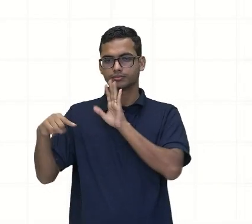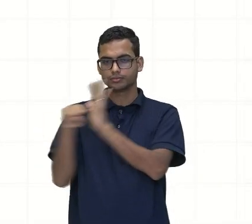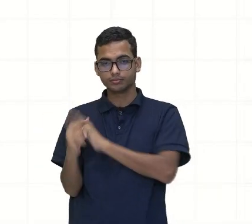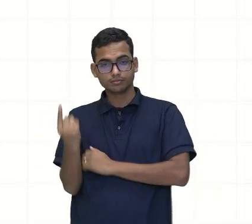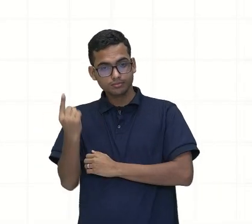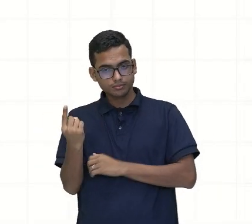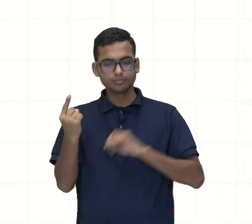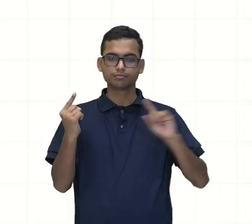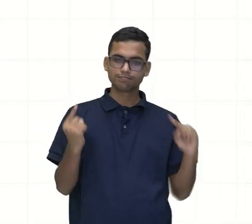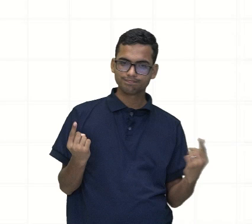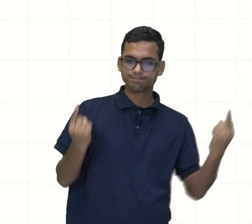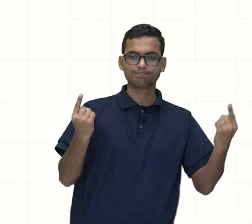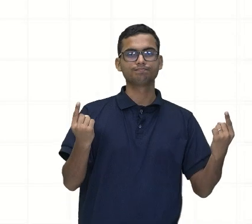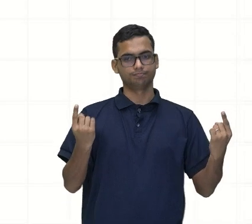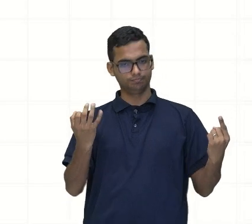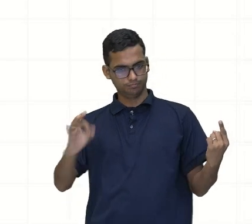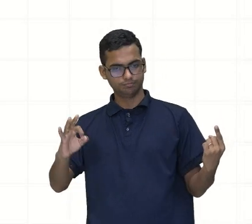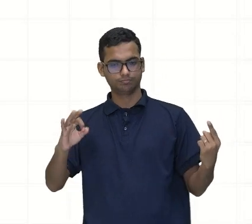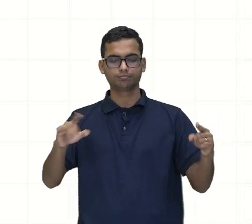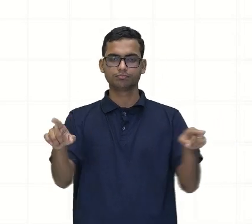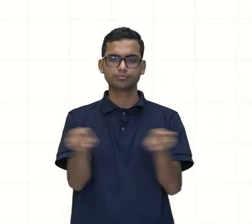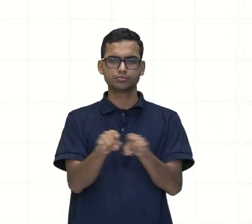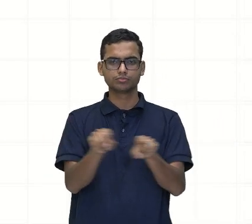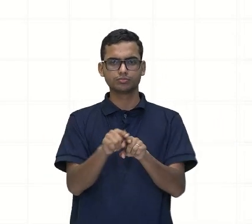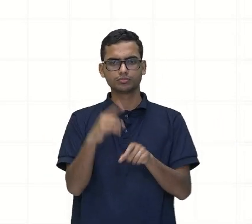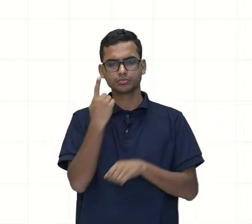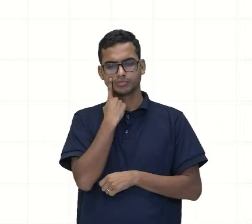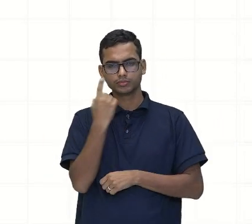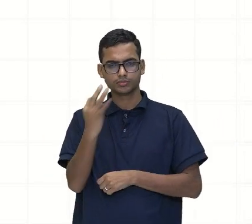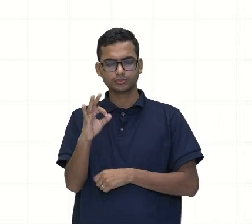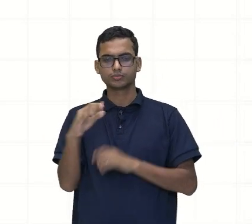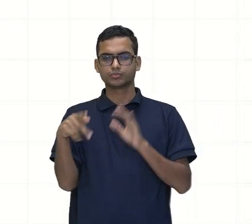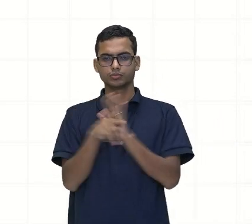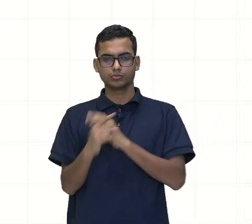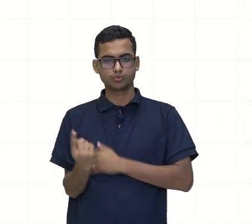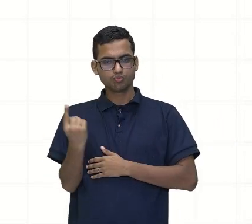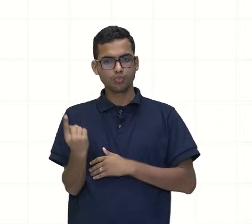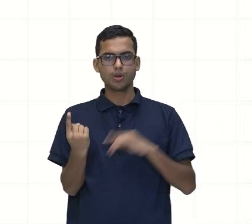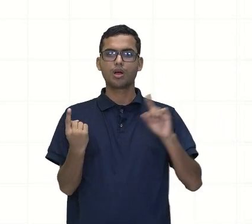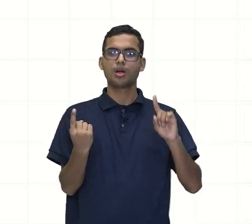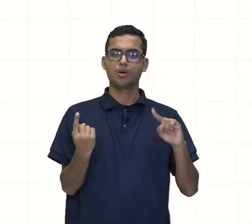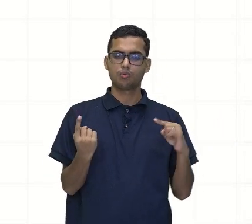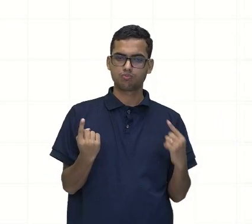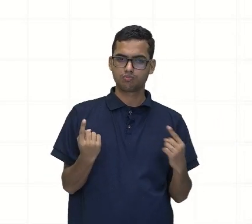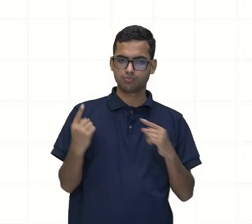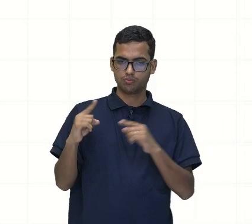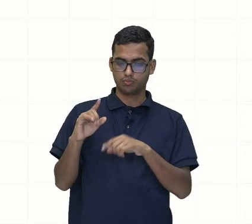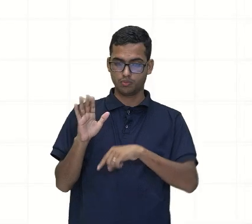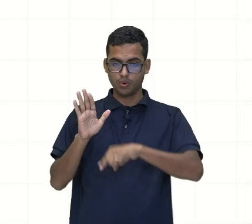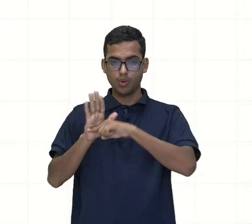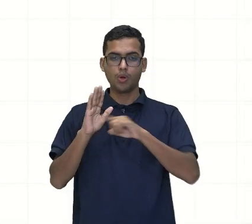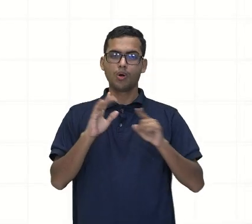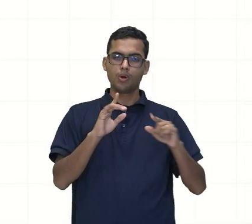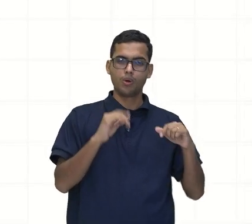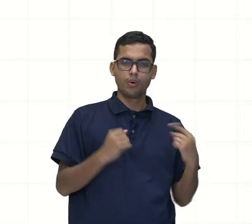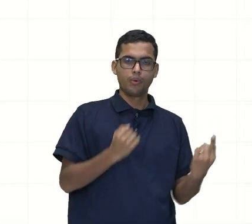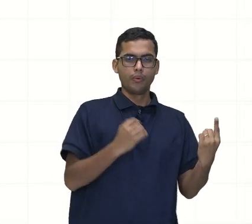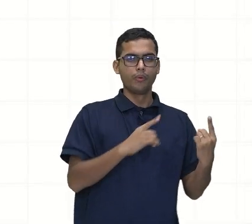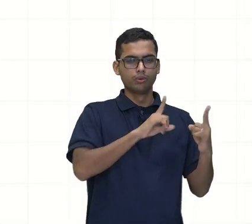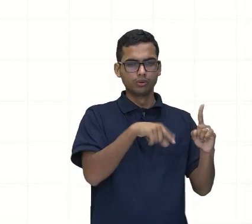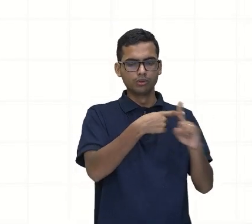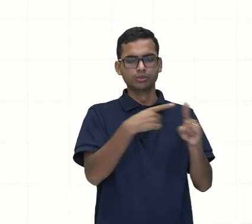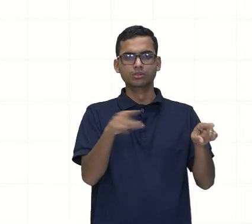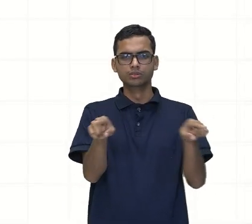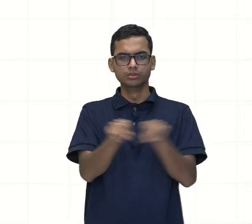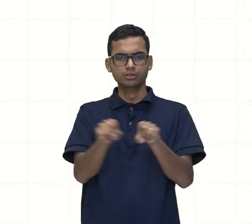menos 1 é o 1, ou mais 1, né? 1 positivo. E o contrário também, o simétrico do 1 é